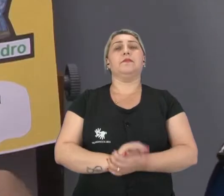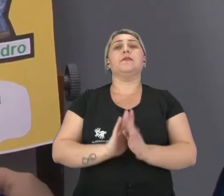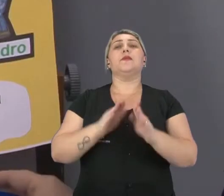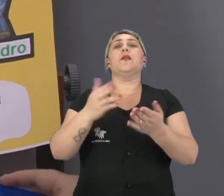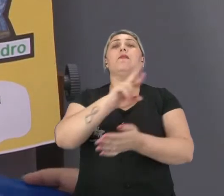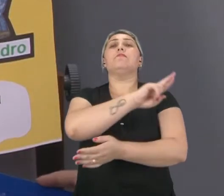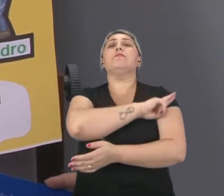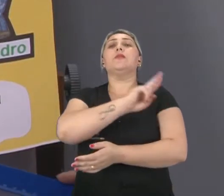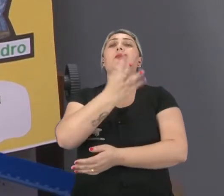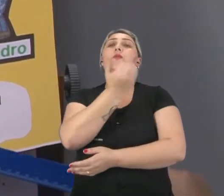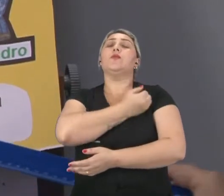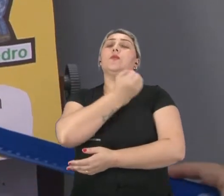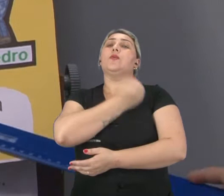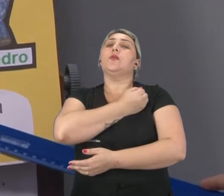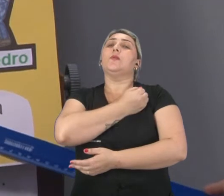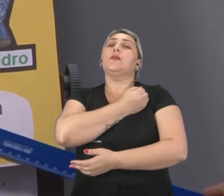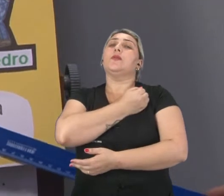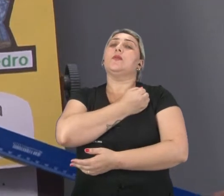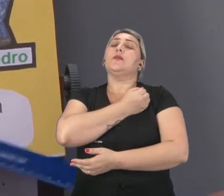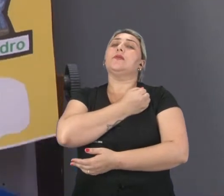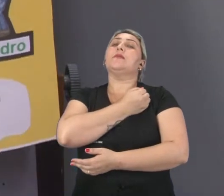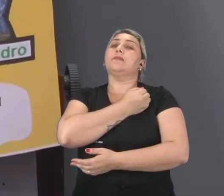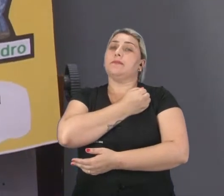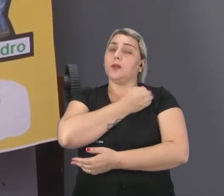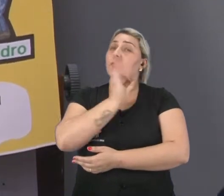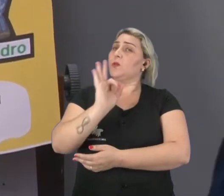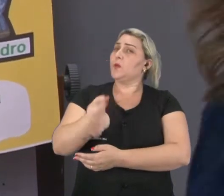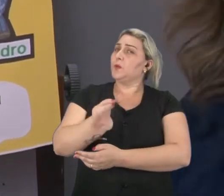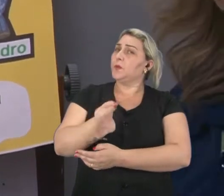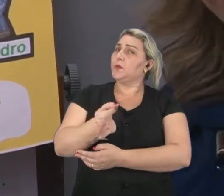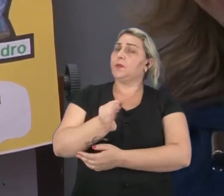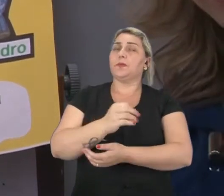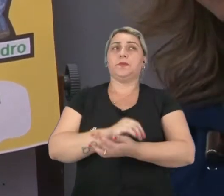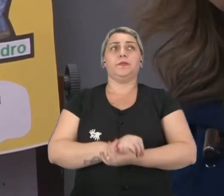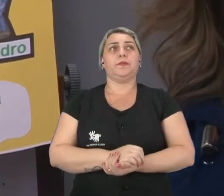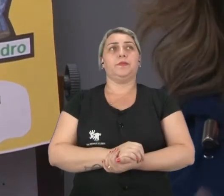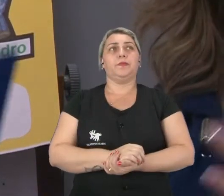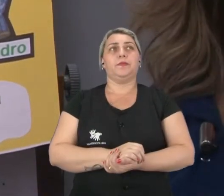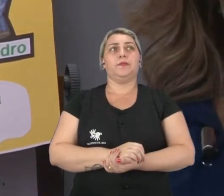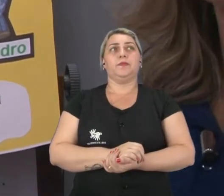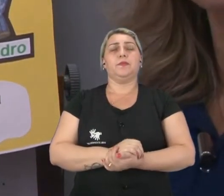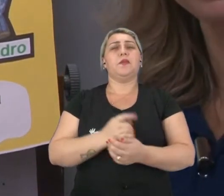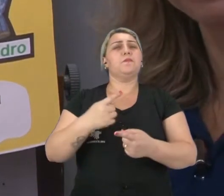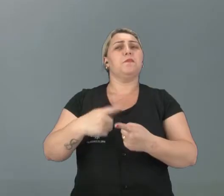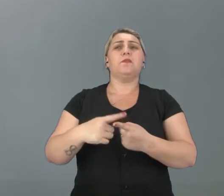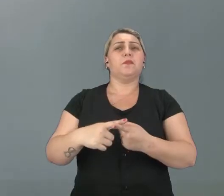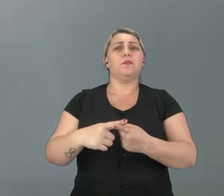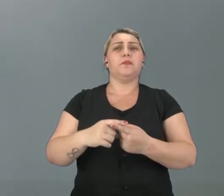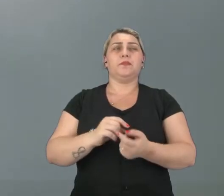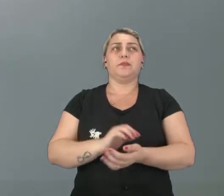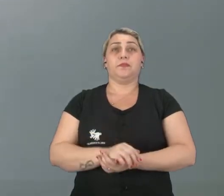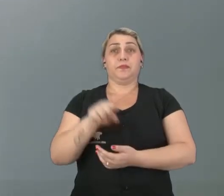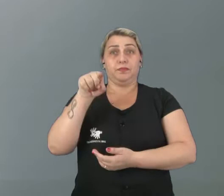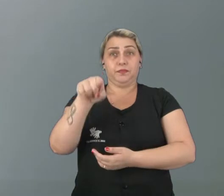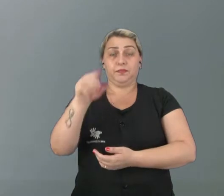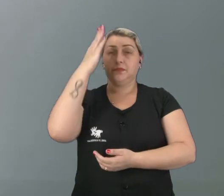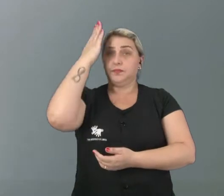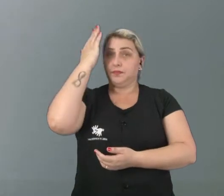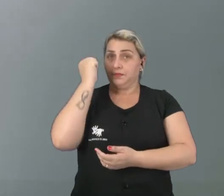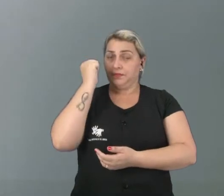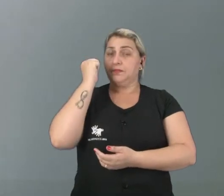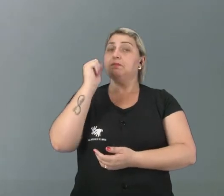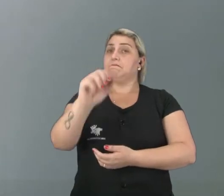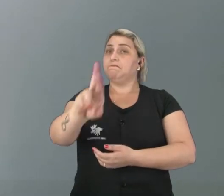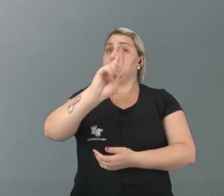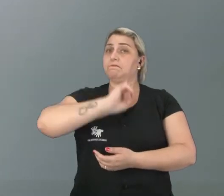Quem representou o número decimal da maneira correta e por quê? Você